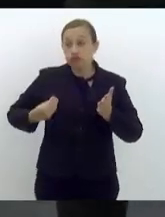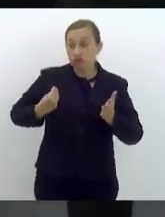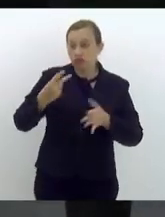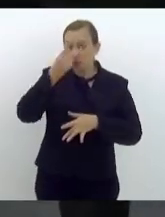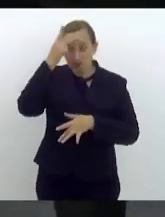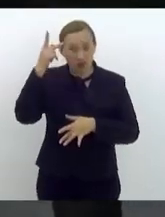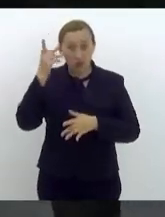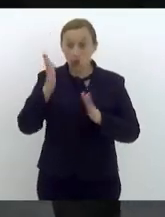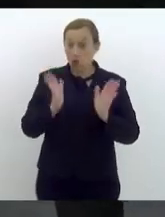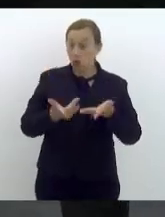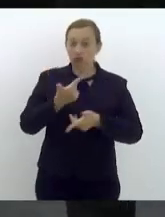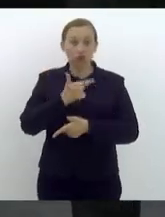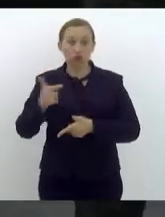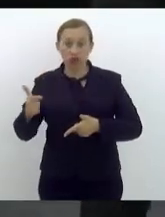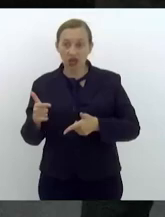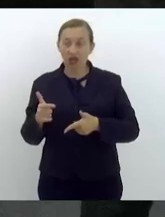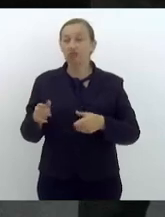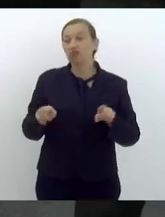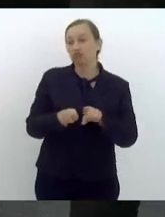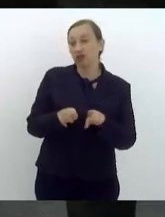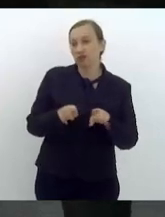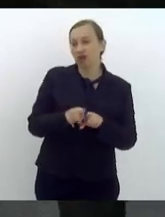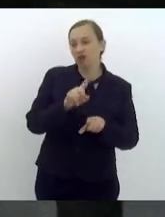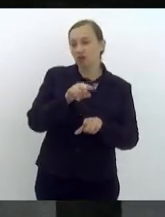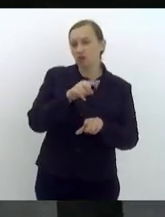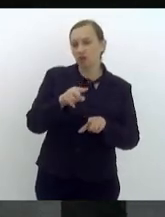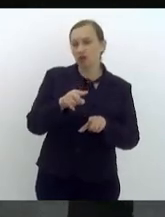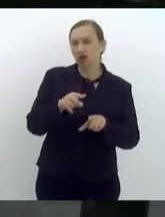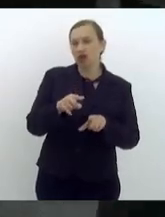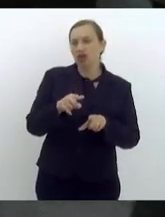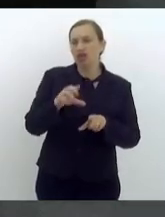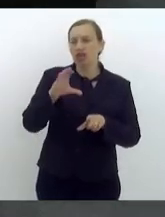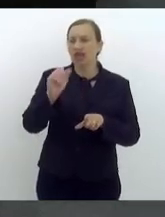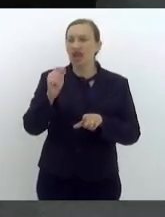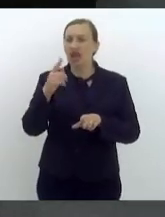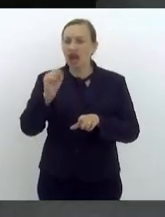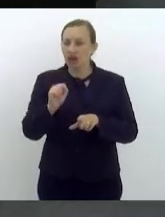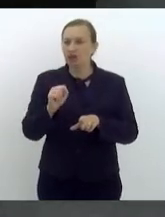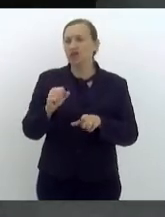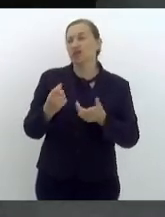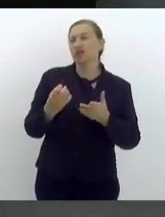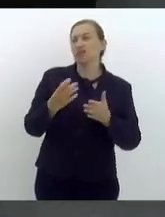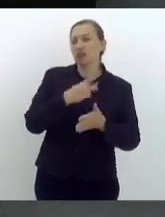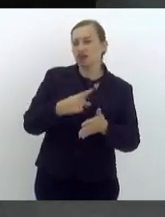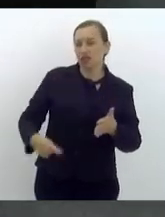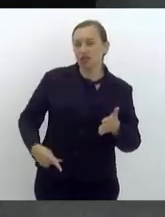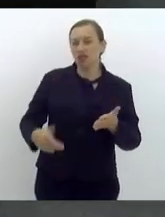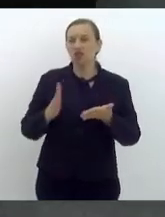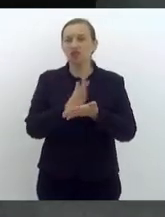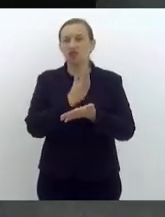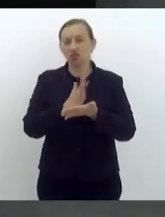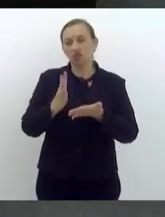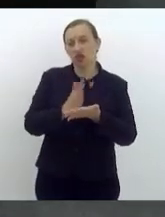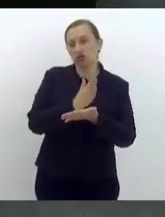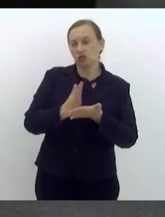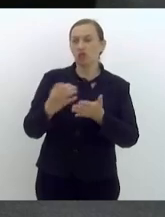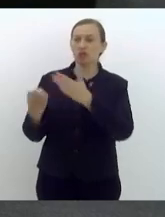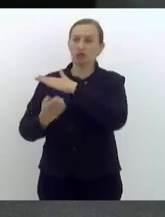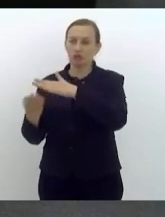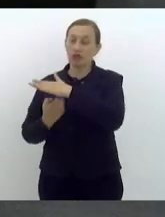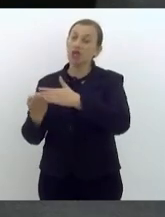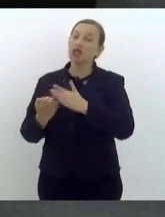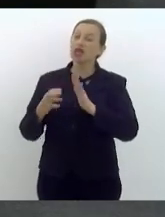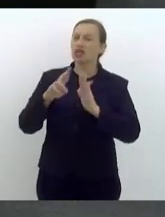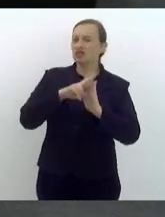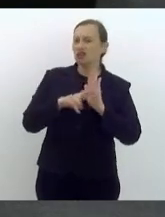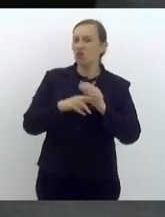Vedação de cargos, por exemplo, de alguém que tenha sido presidente de uma dessas concessionárias, criando vários mecanismos de